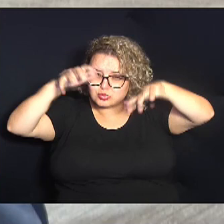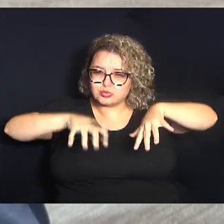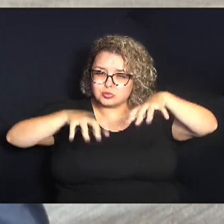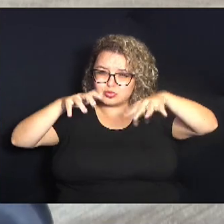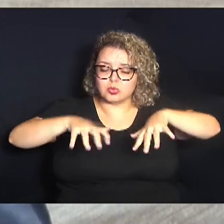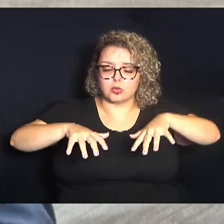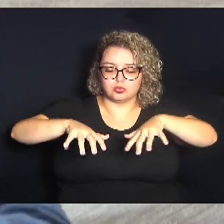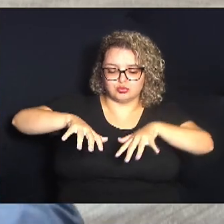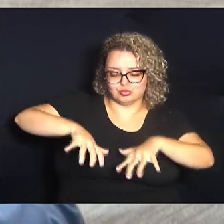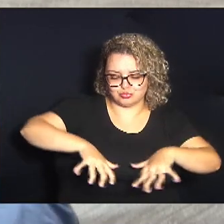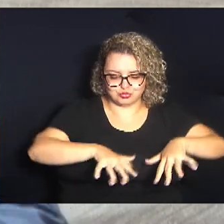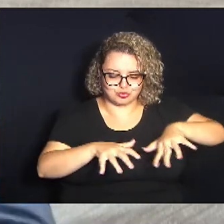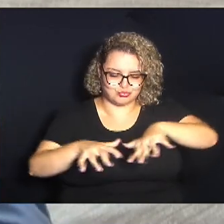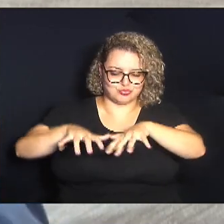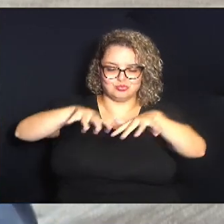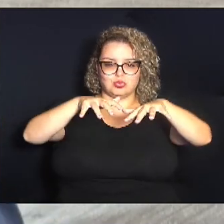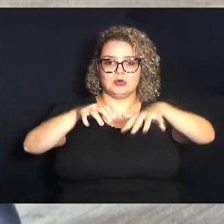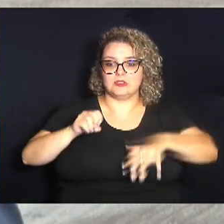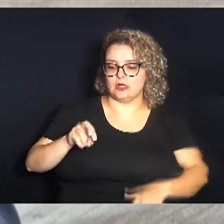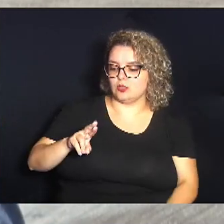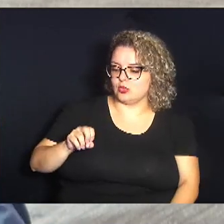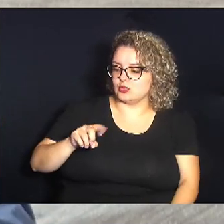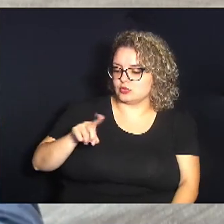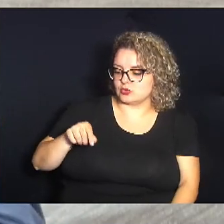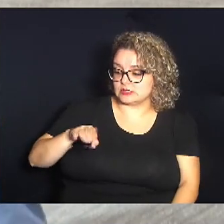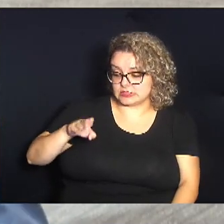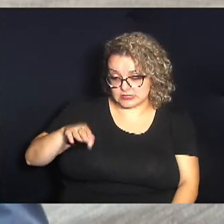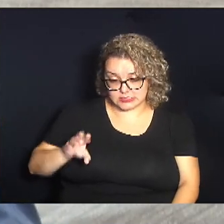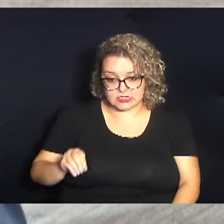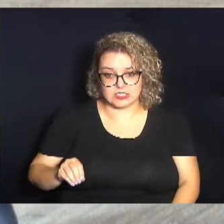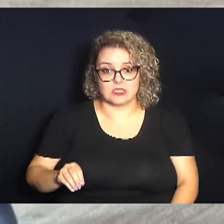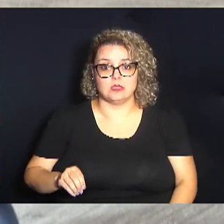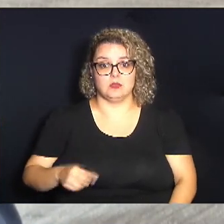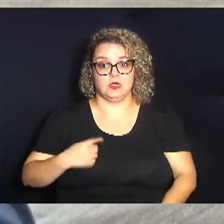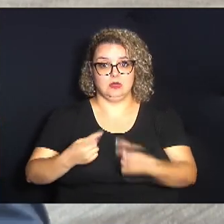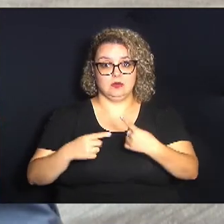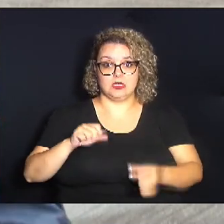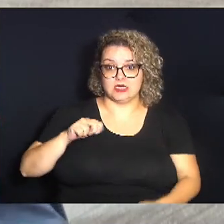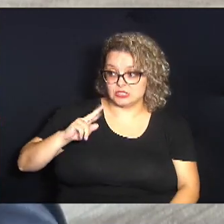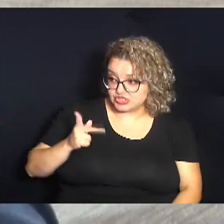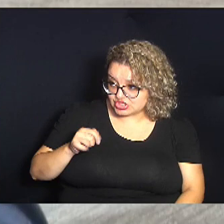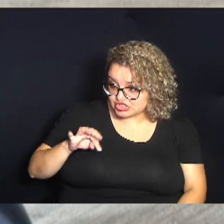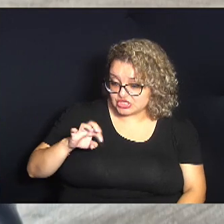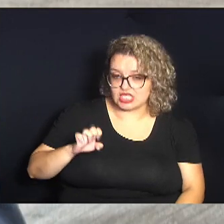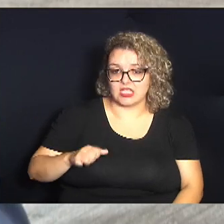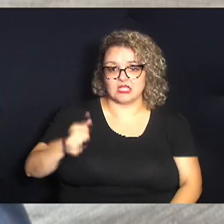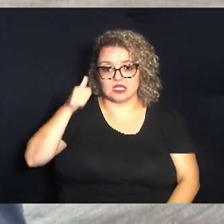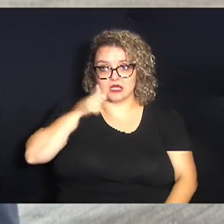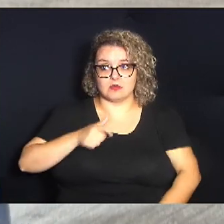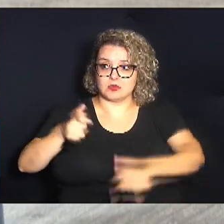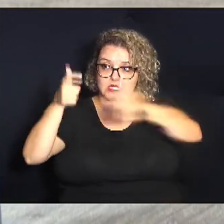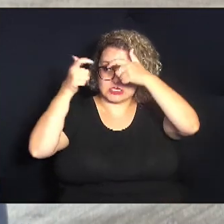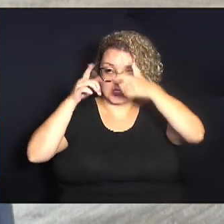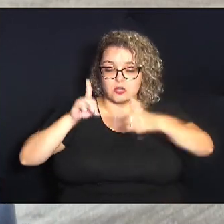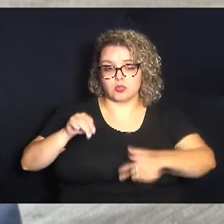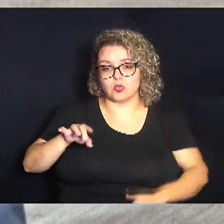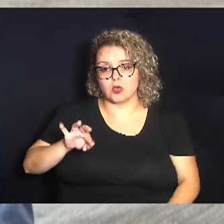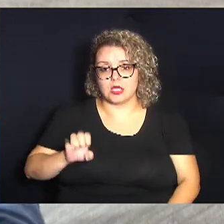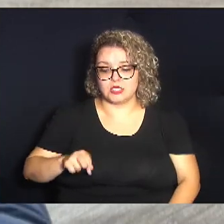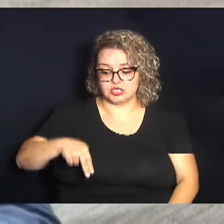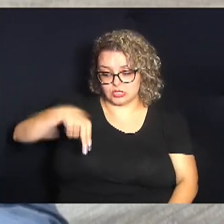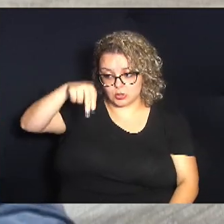daquelas enchentes, né, na Orozimbo Maia, na Avenida Anchieta, na Princesa do Oeste, na Avenida Norte e